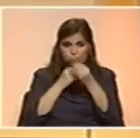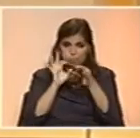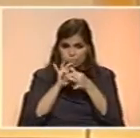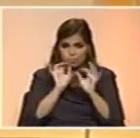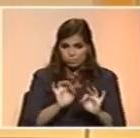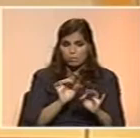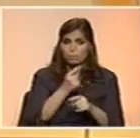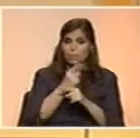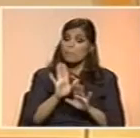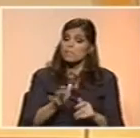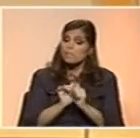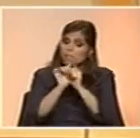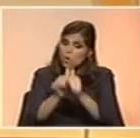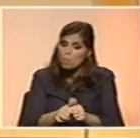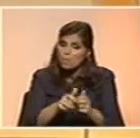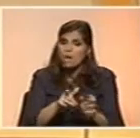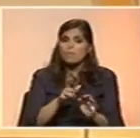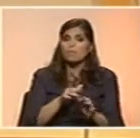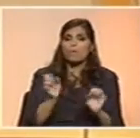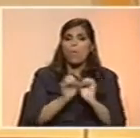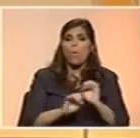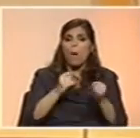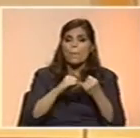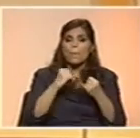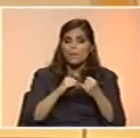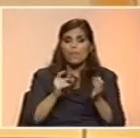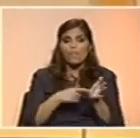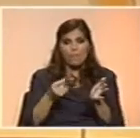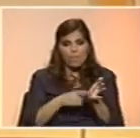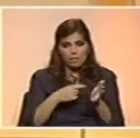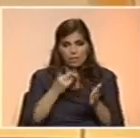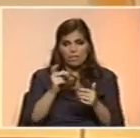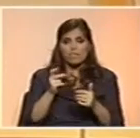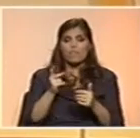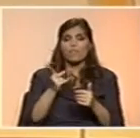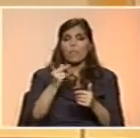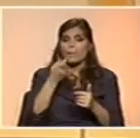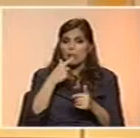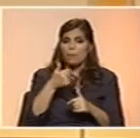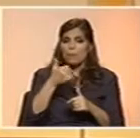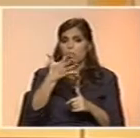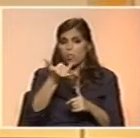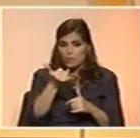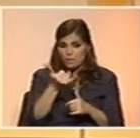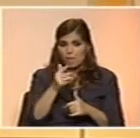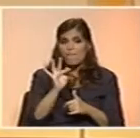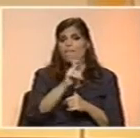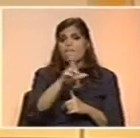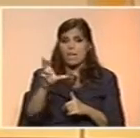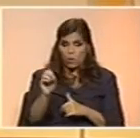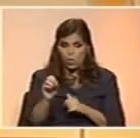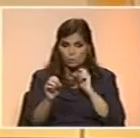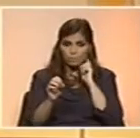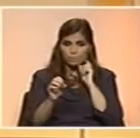crucial serem acompanhados para não terem o risco das carências, sobretudo de vitamina B12, de vitamina de ferro,